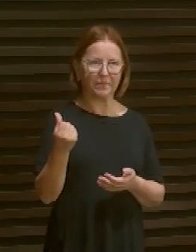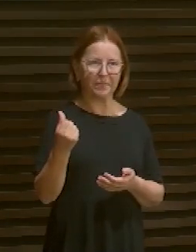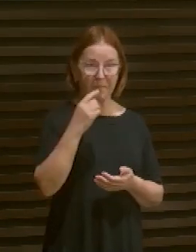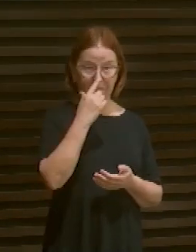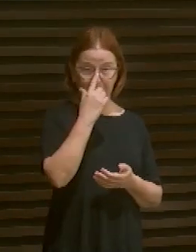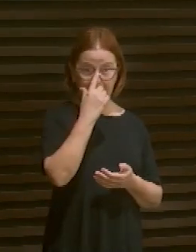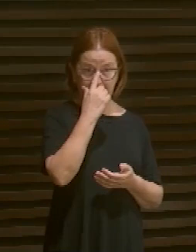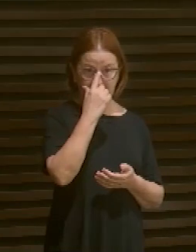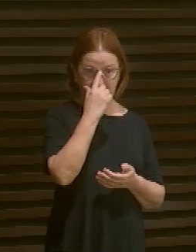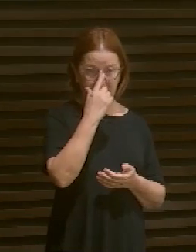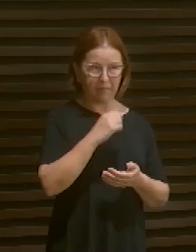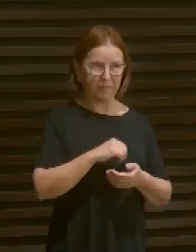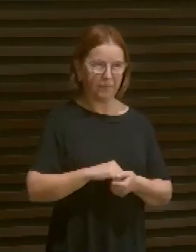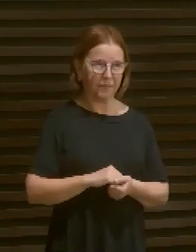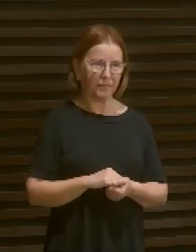quando